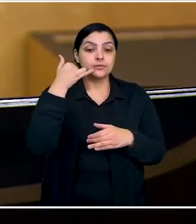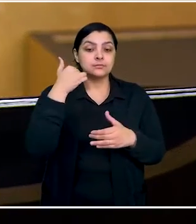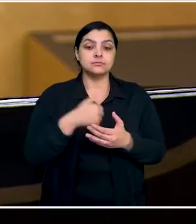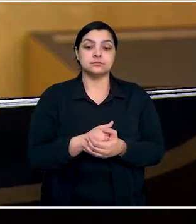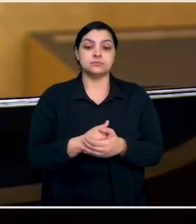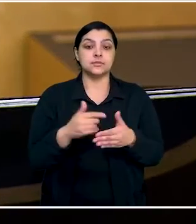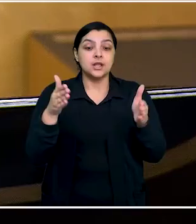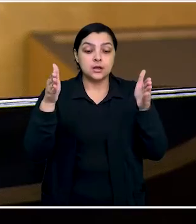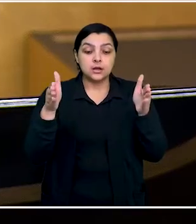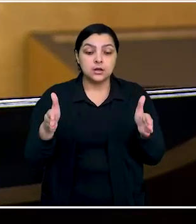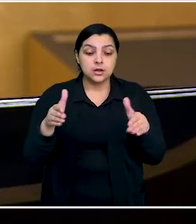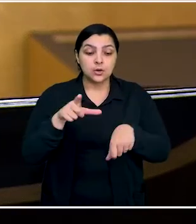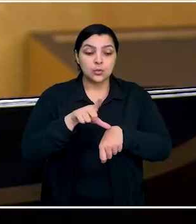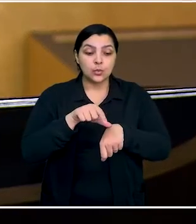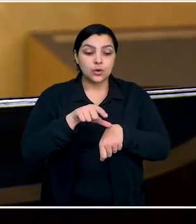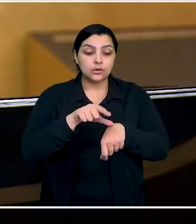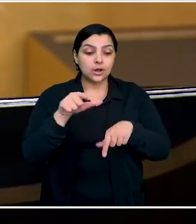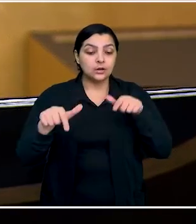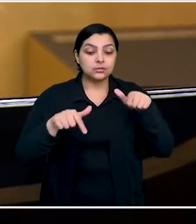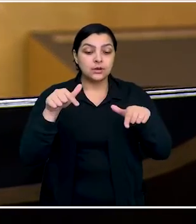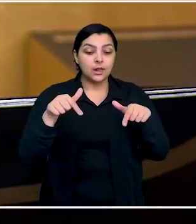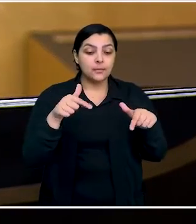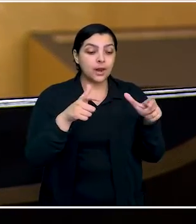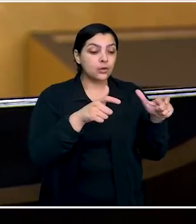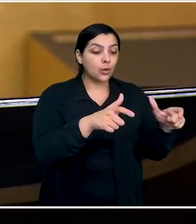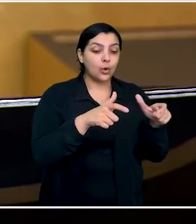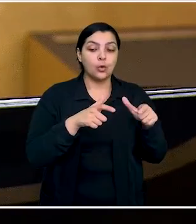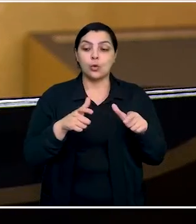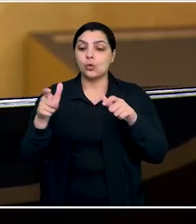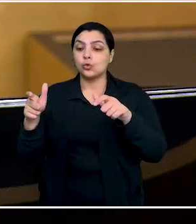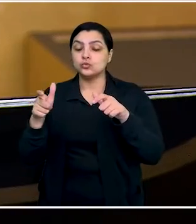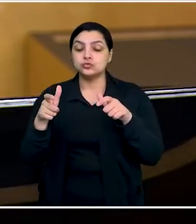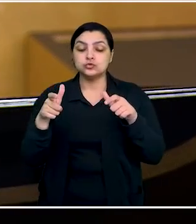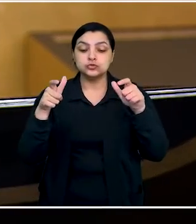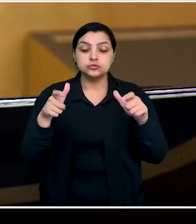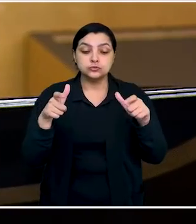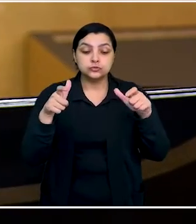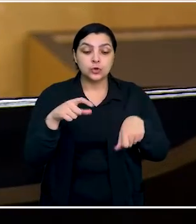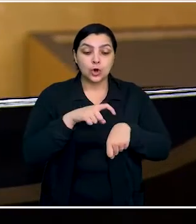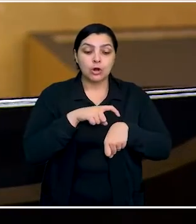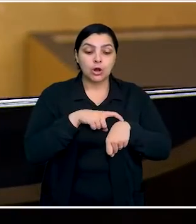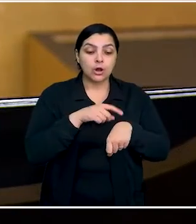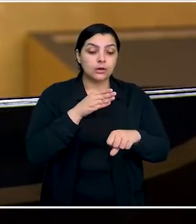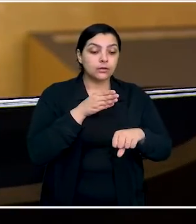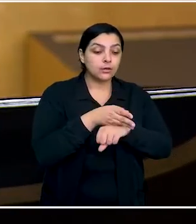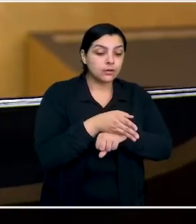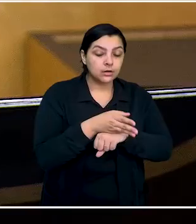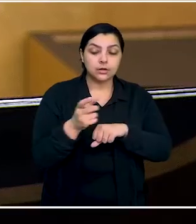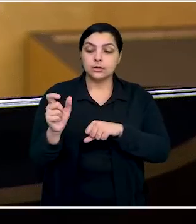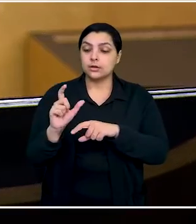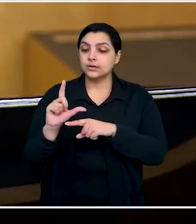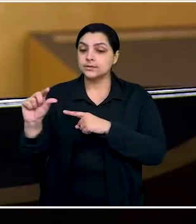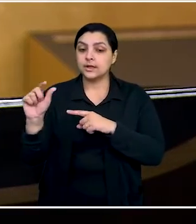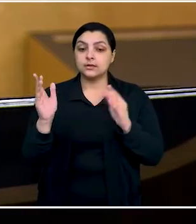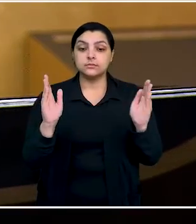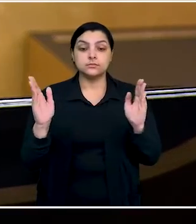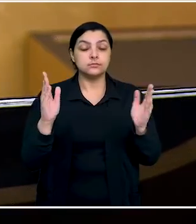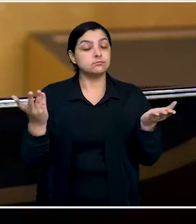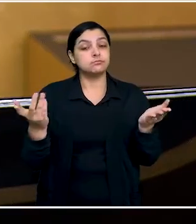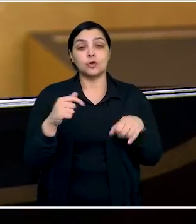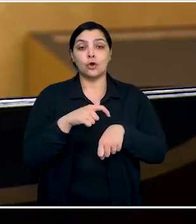mais restrito ao ambiente e ao horário em que é possível, em que se